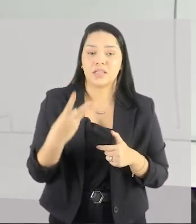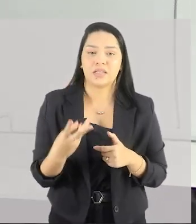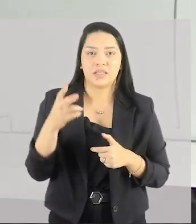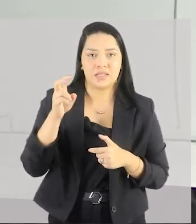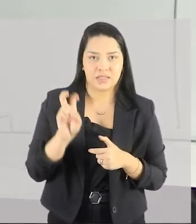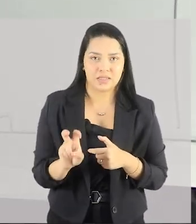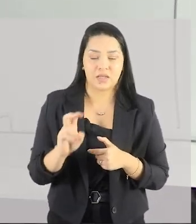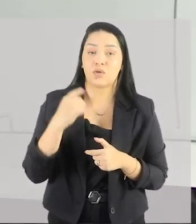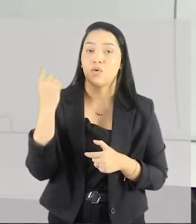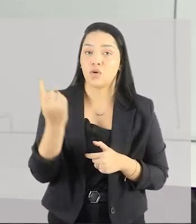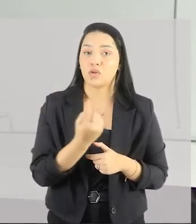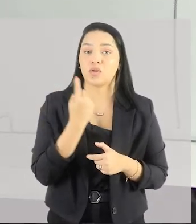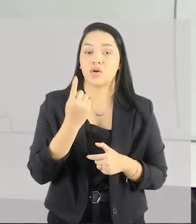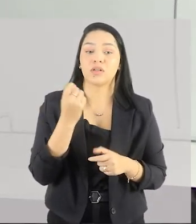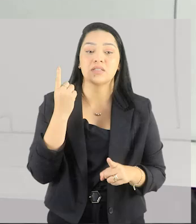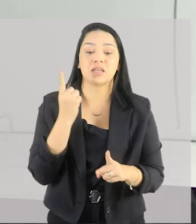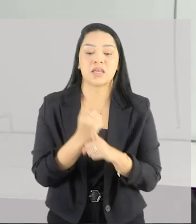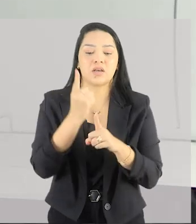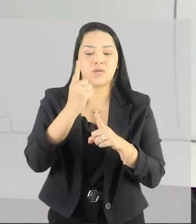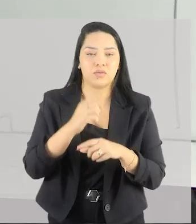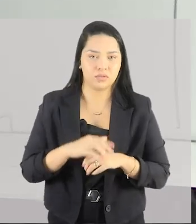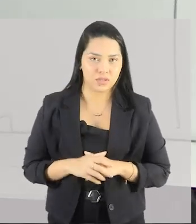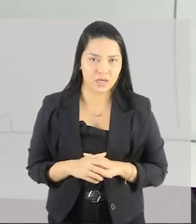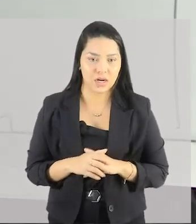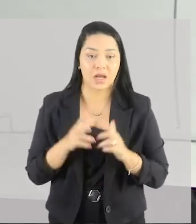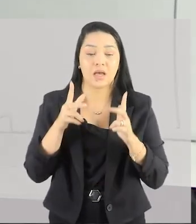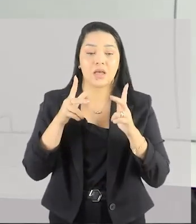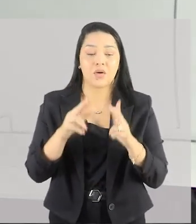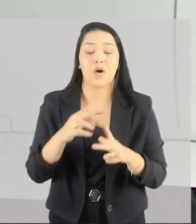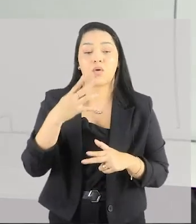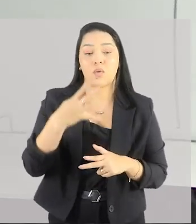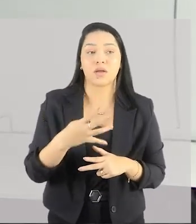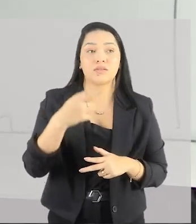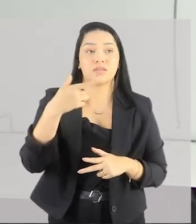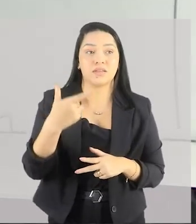135, nós iremos encontrar exatamente